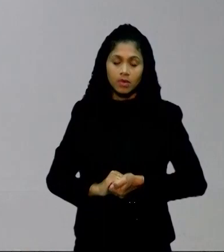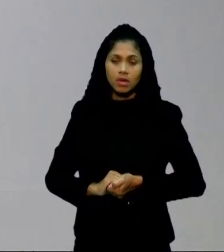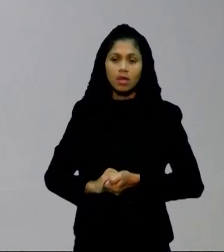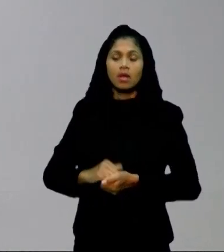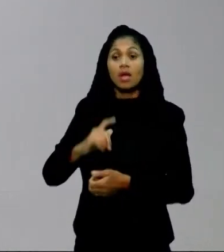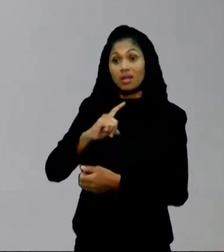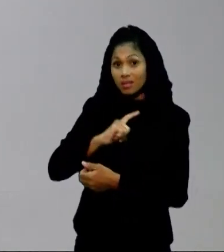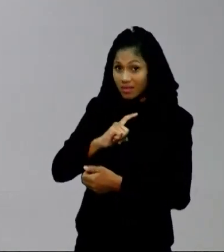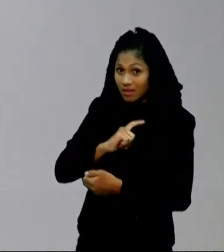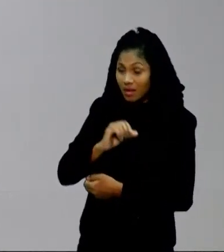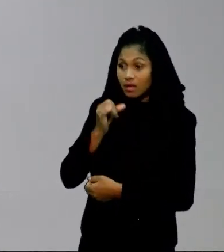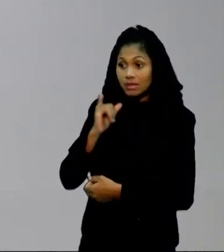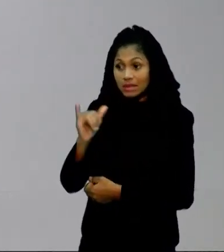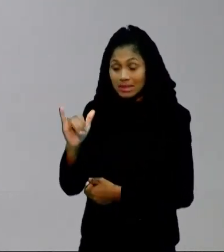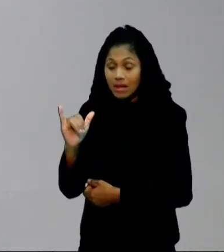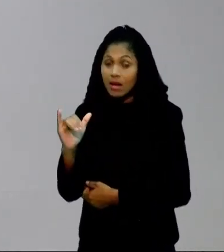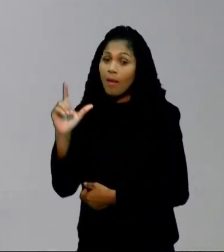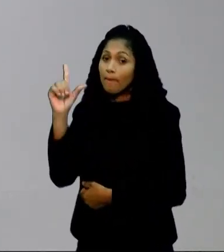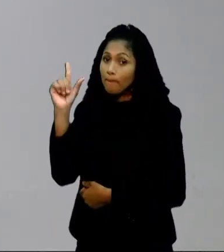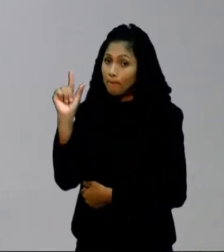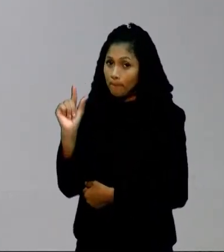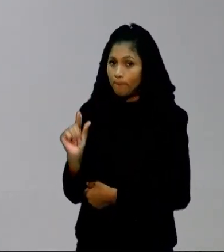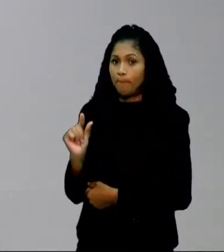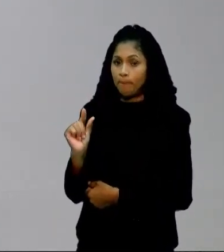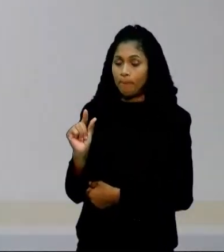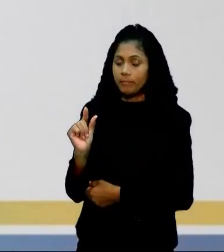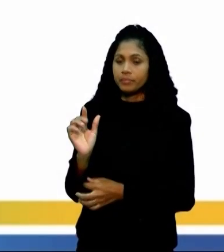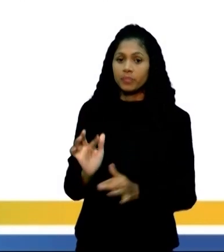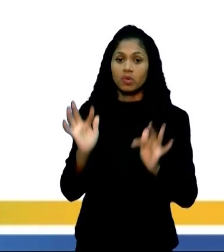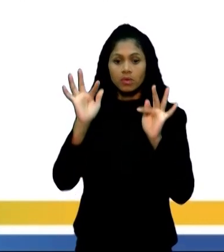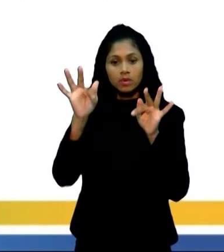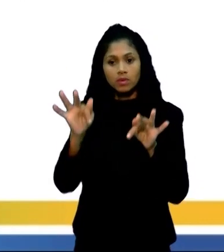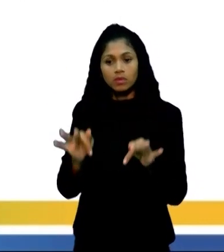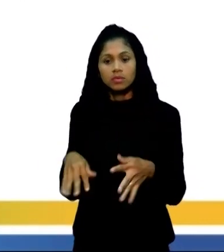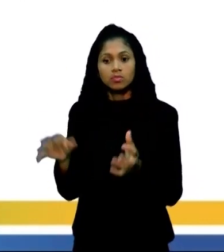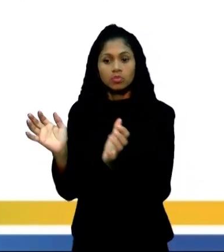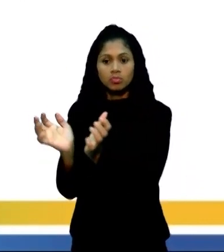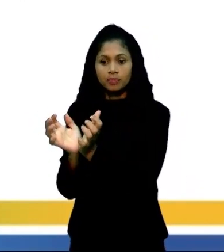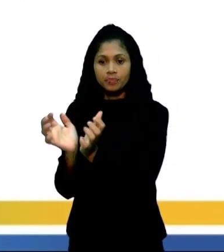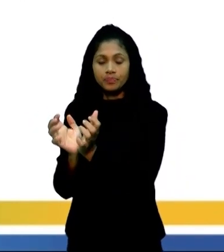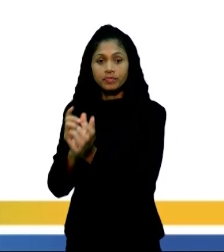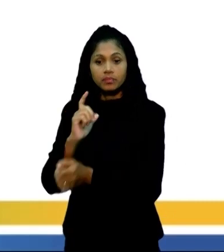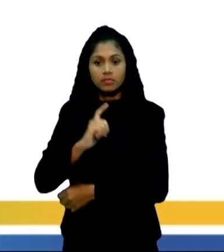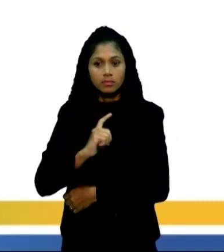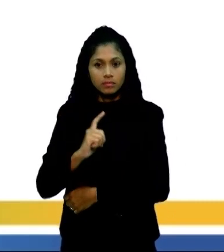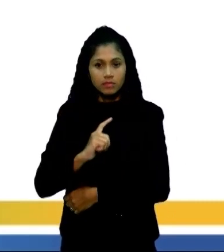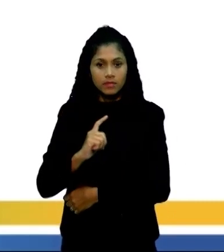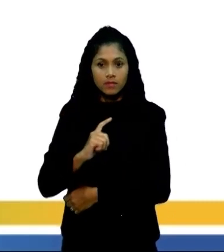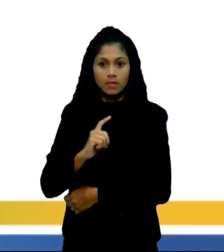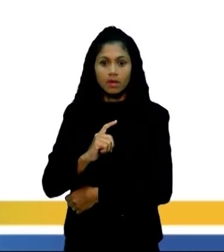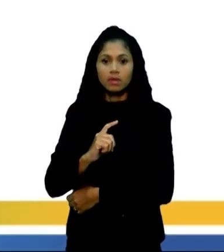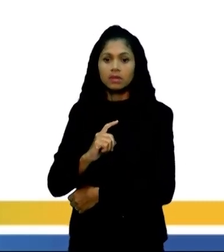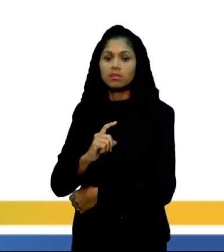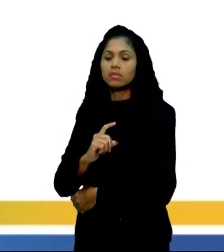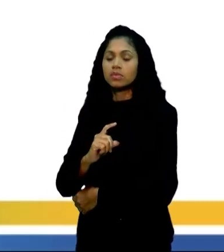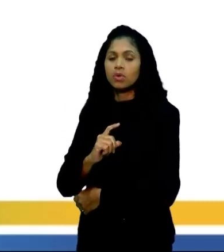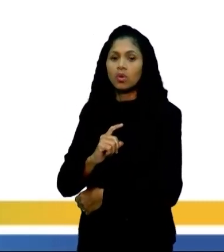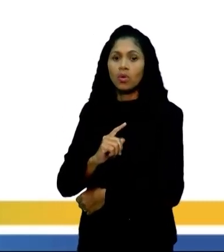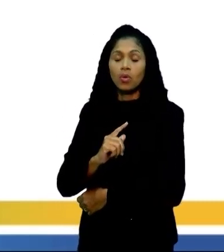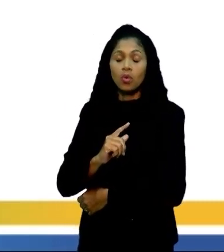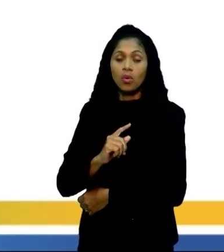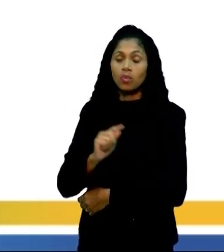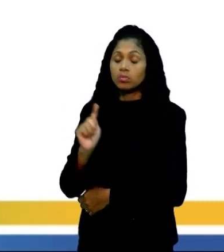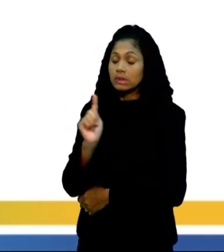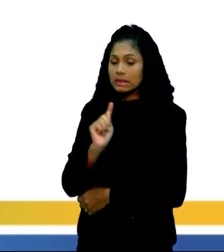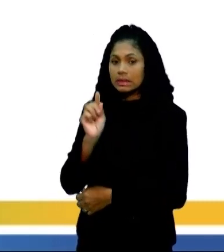quantidade, certo? E o último grupo, nós temos os não metais. Aí nós